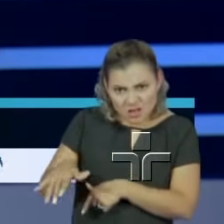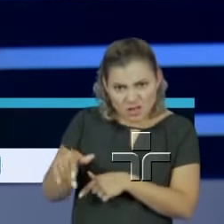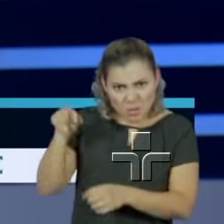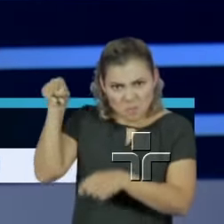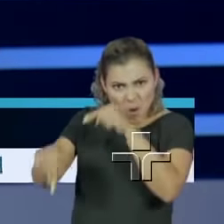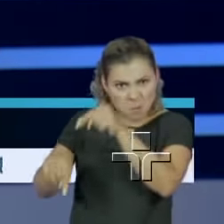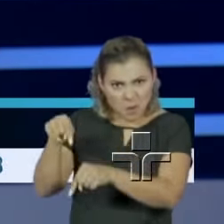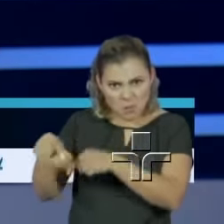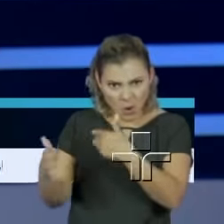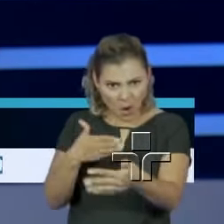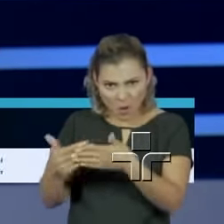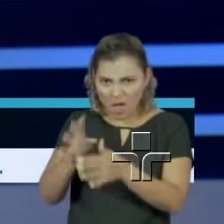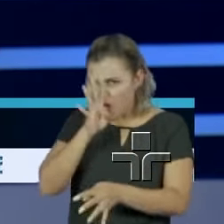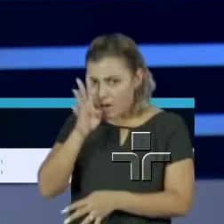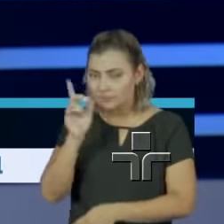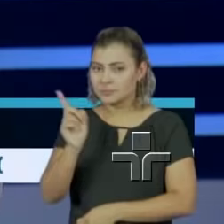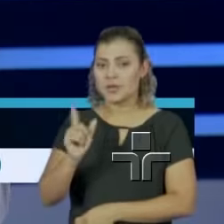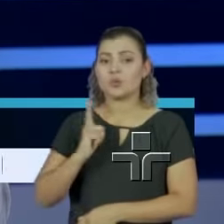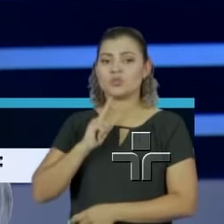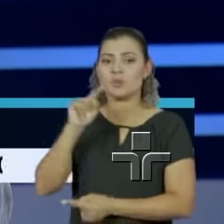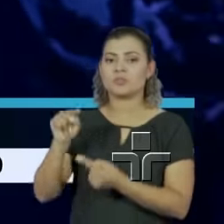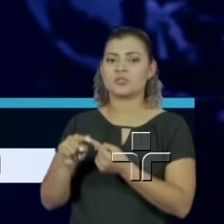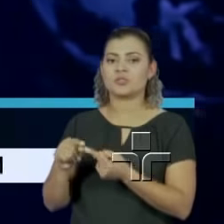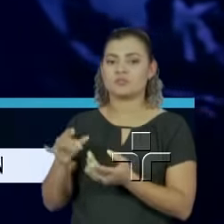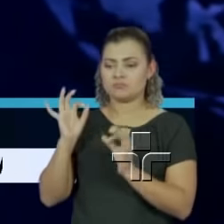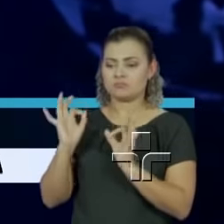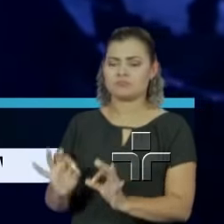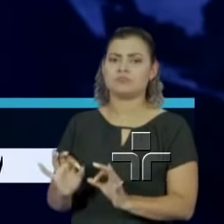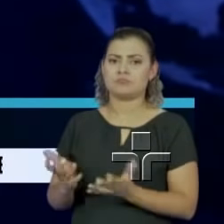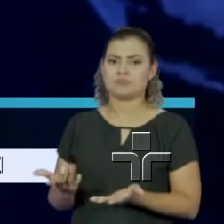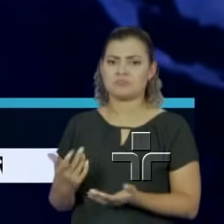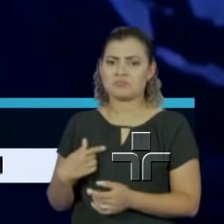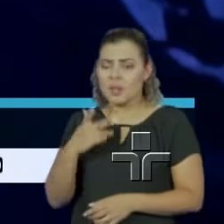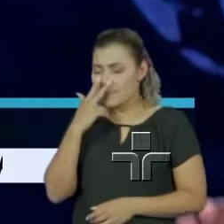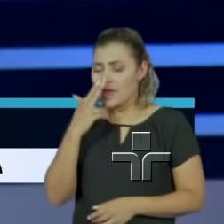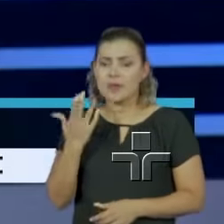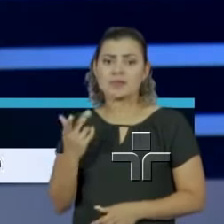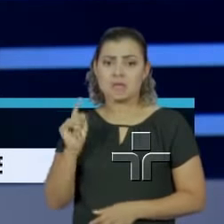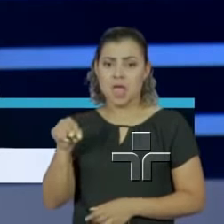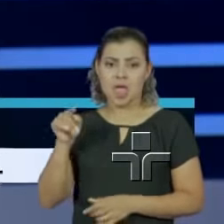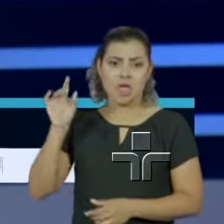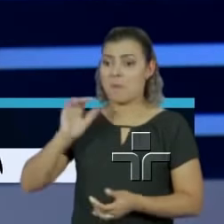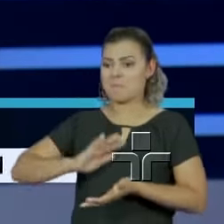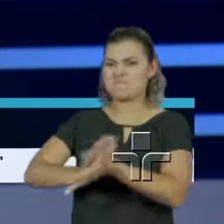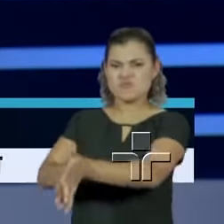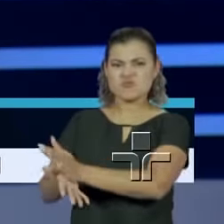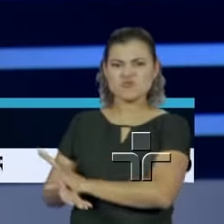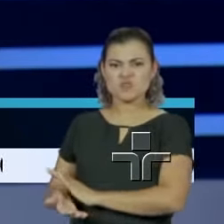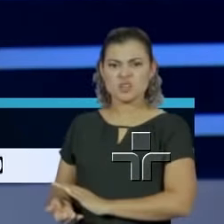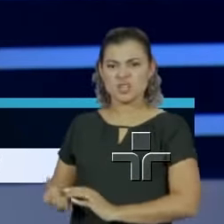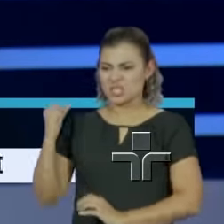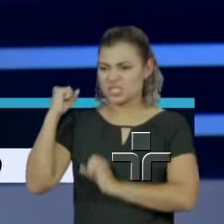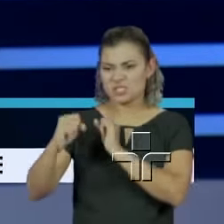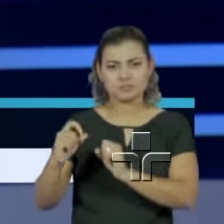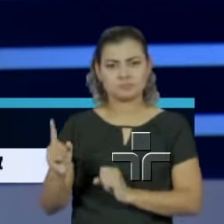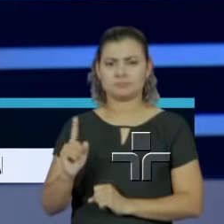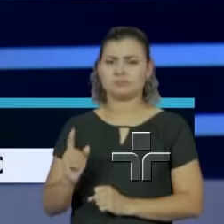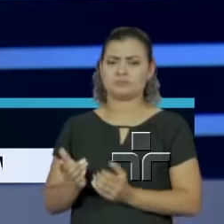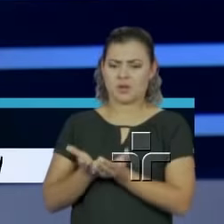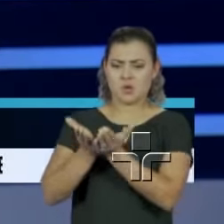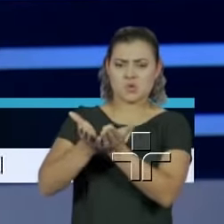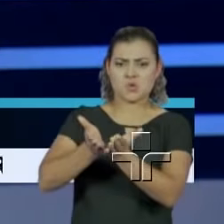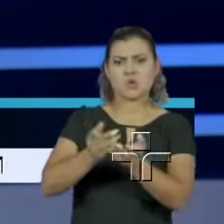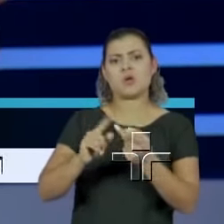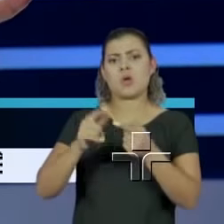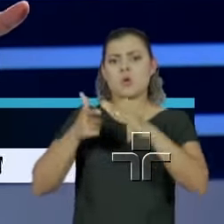qualquer objetivo extraordinário americano. Ele não foi lá no Golfo e atacou qualquer dos navios ou